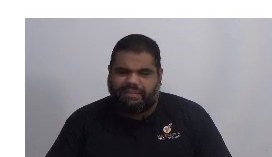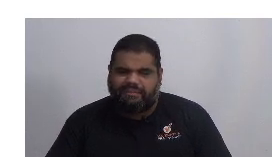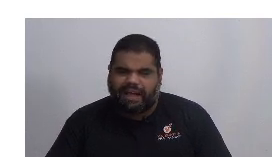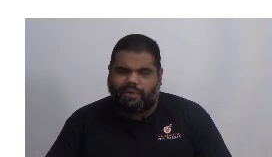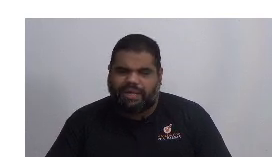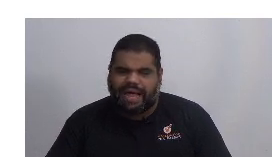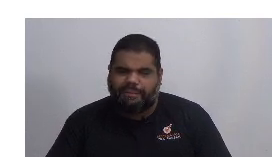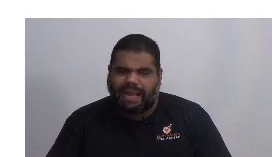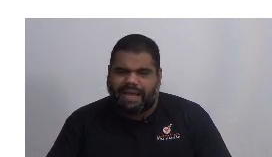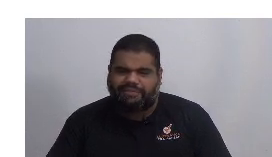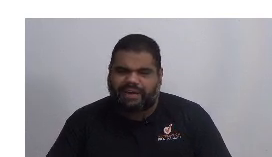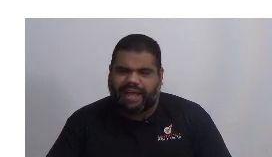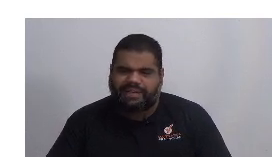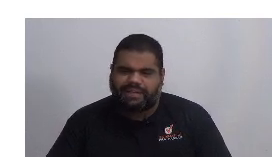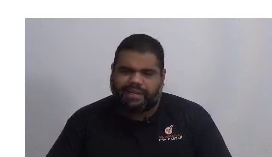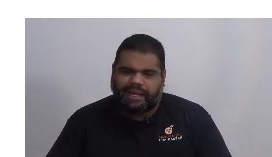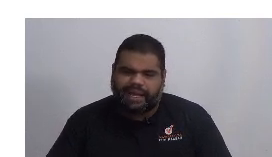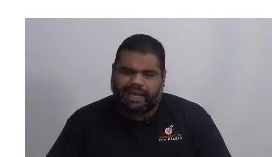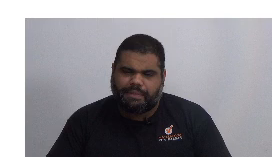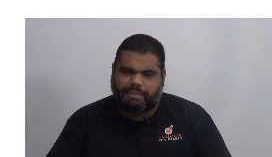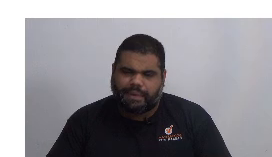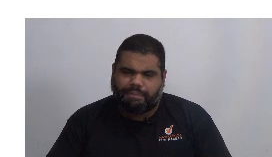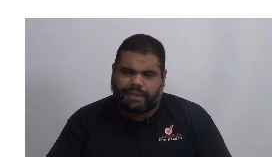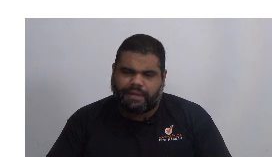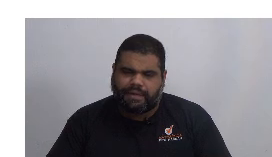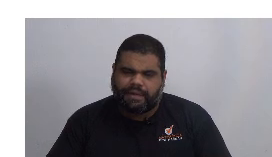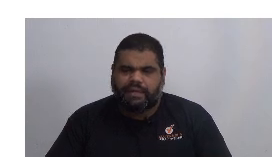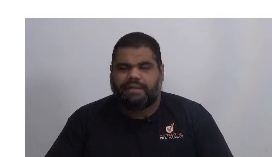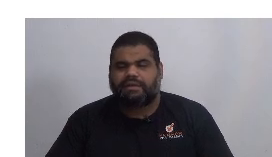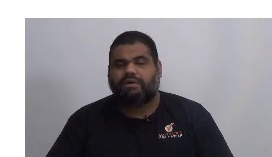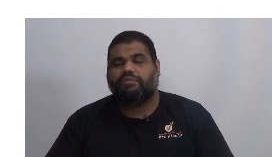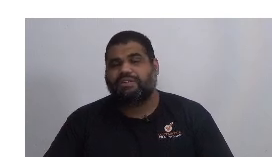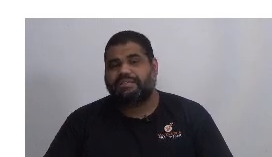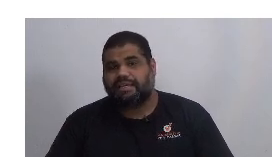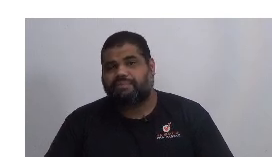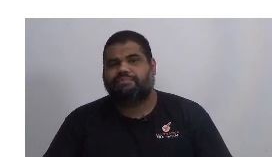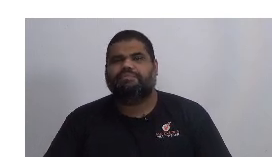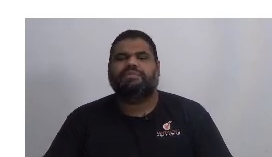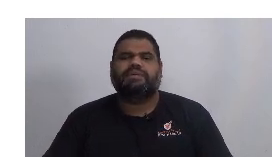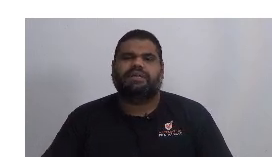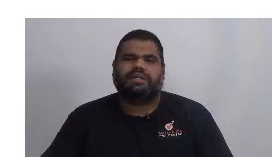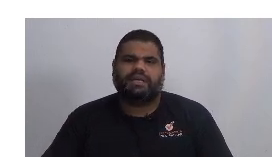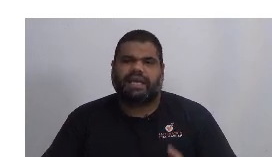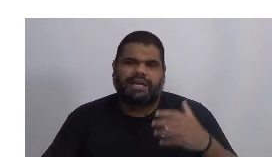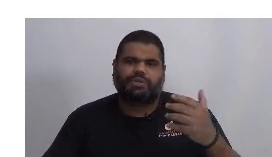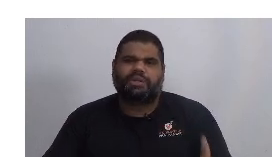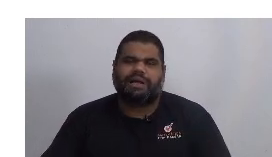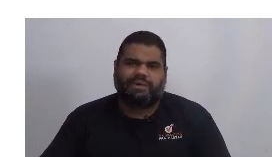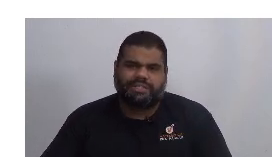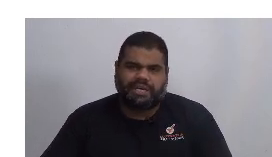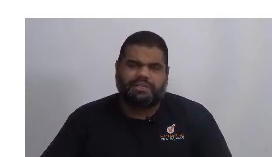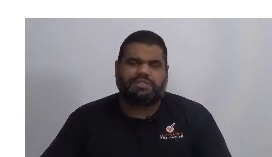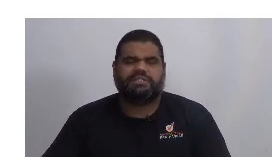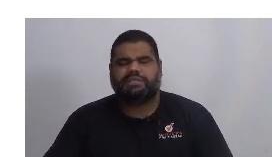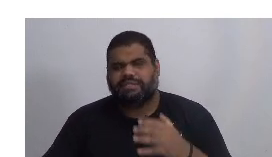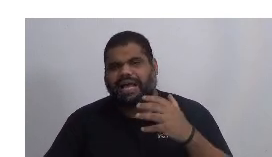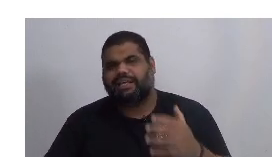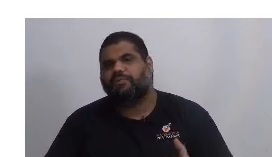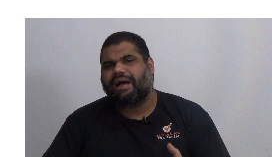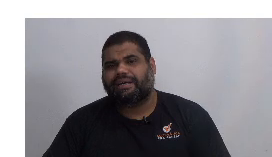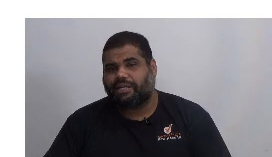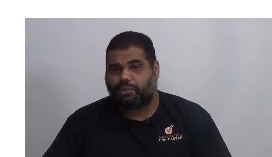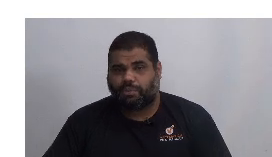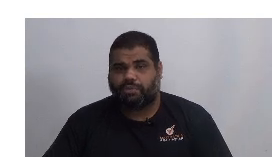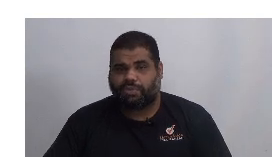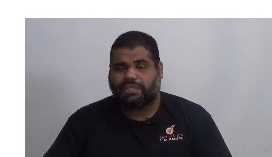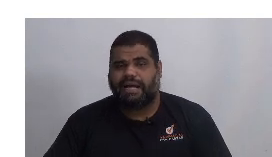Sexta-feira vai rolar Black Friday MPP. Então, você que quer estudar com a gente, tá aí